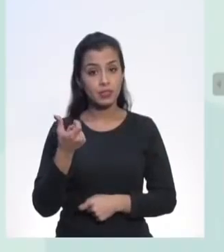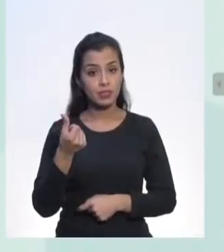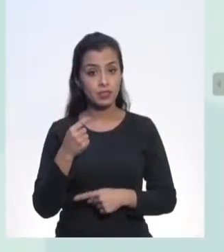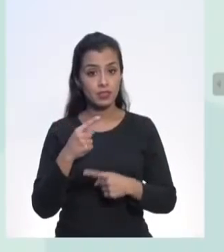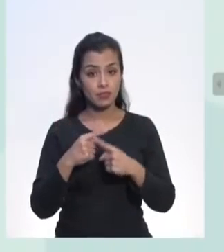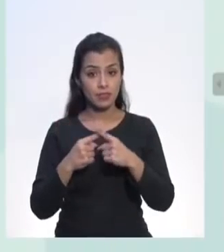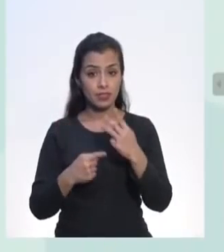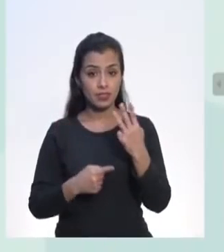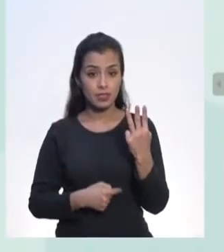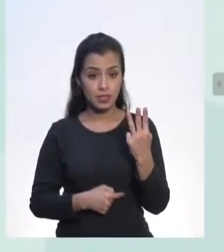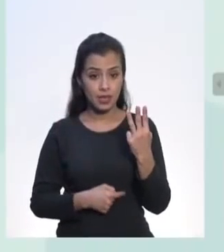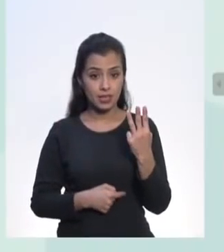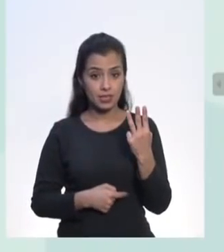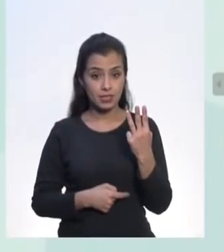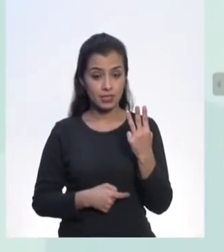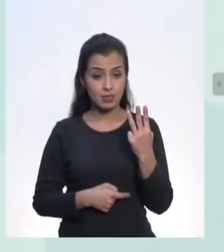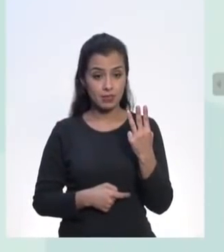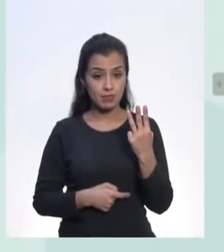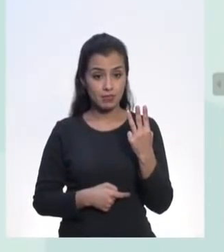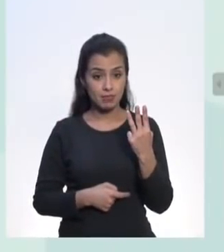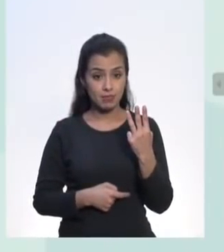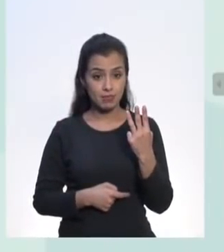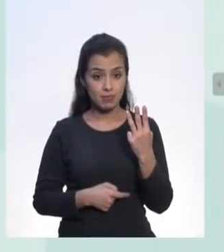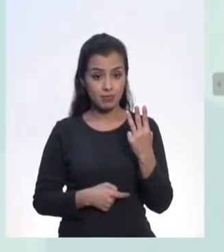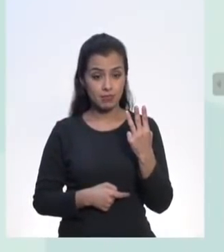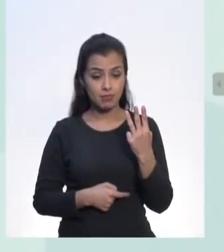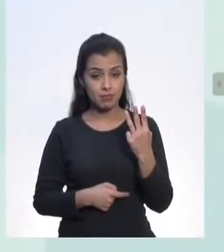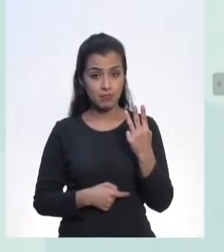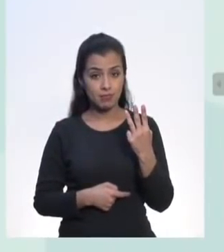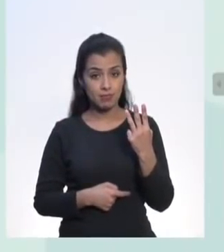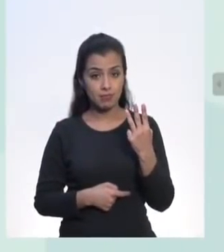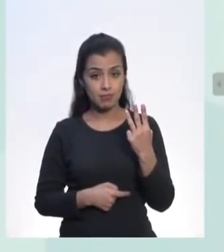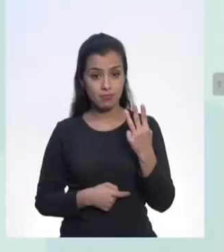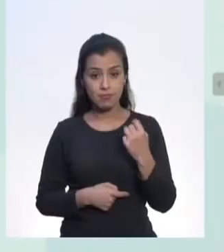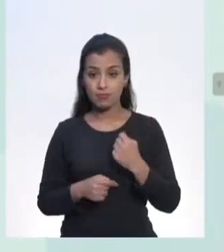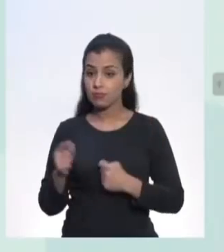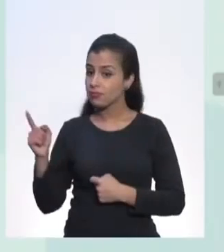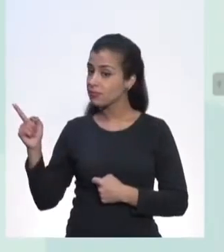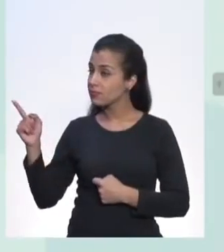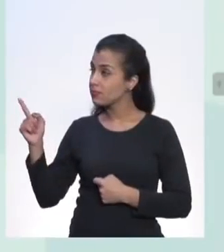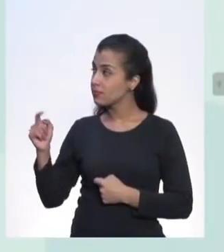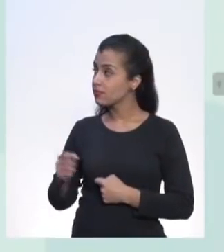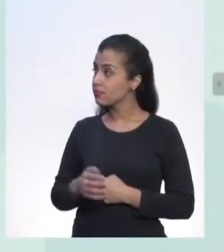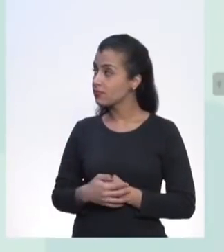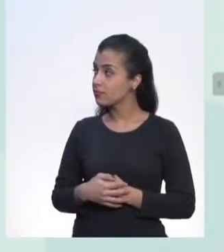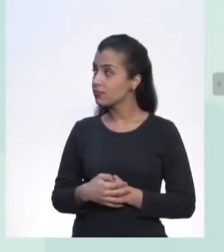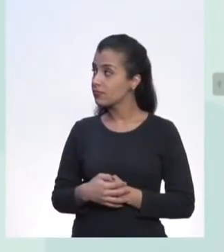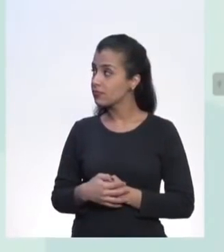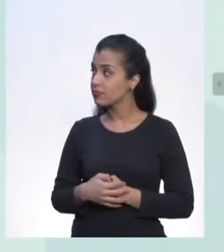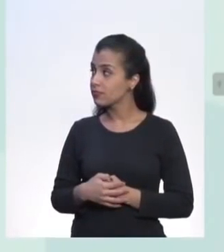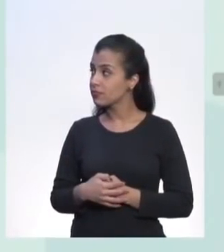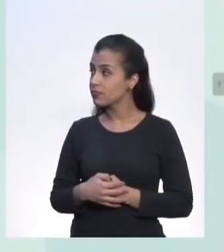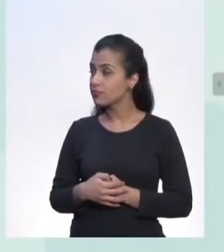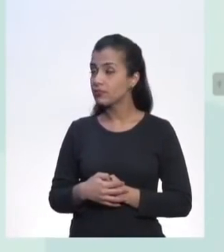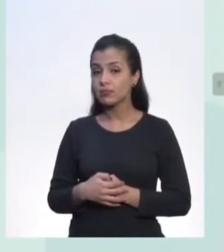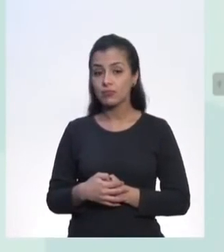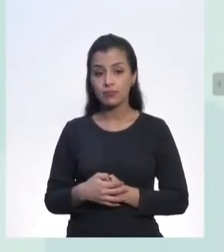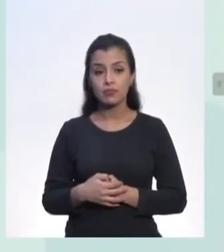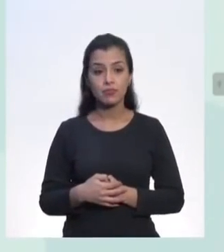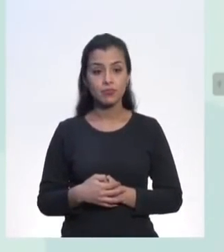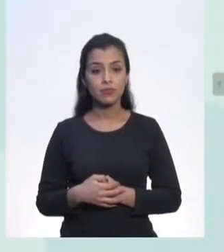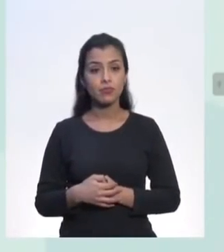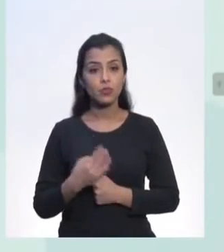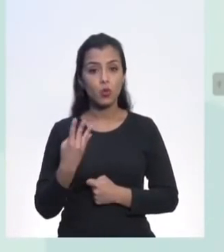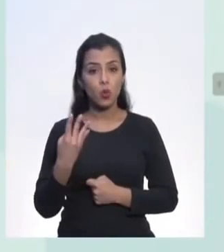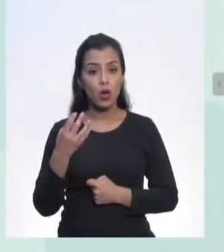3, se você não sabe de cor, monta a continha. 3 vezes 6, 18, vai 1. 3 vezes 1, 3, mais